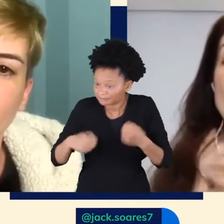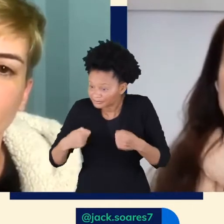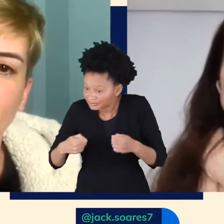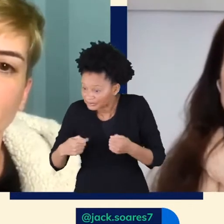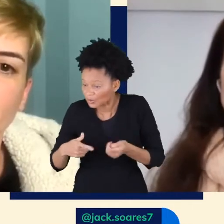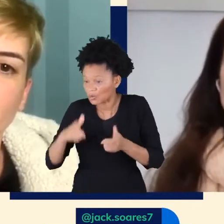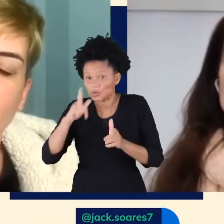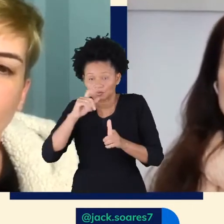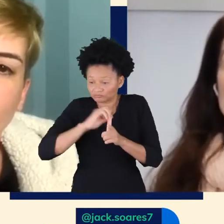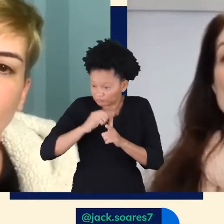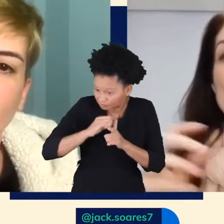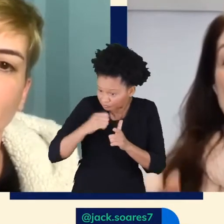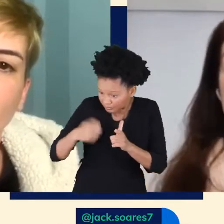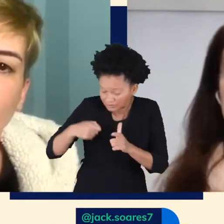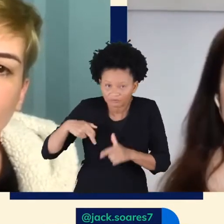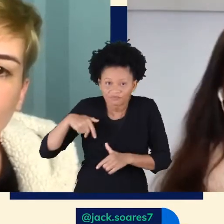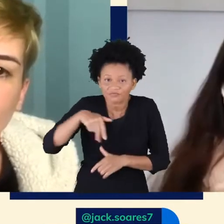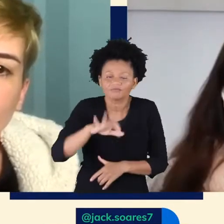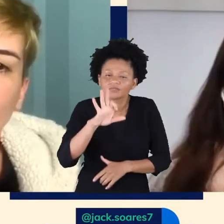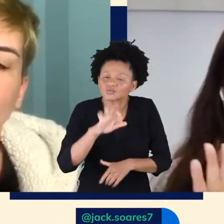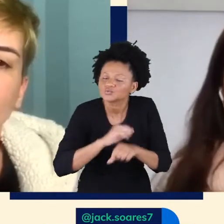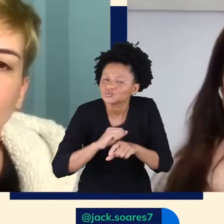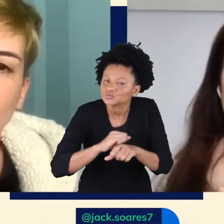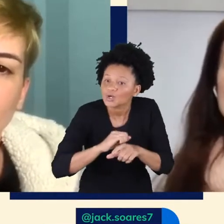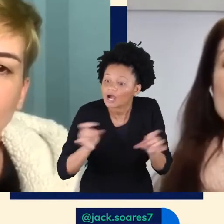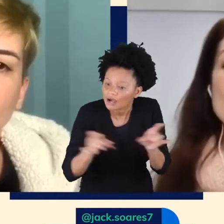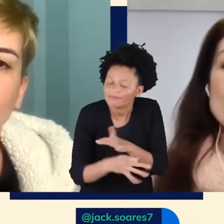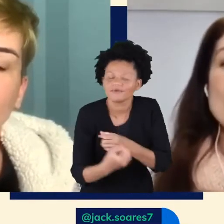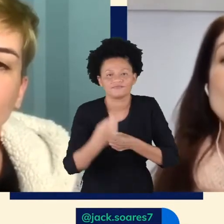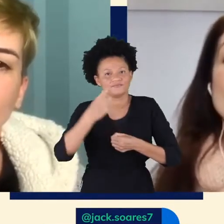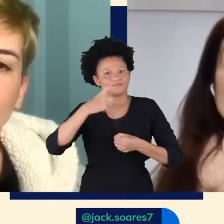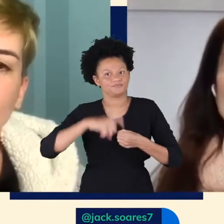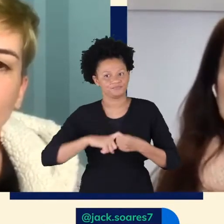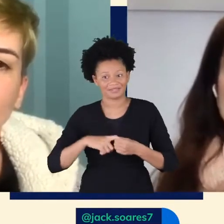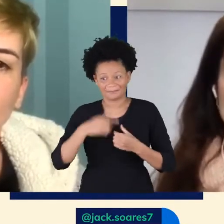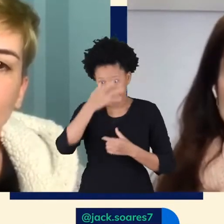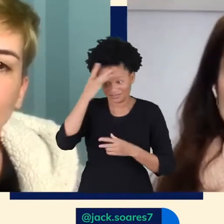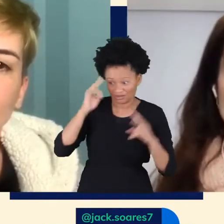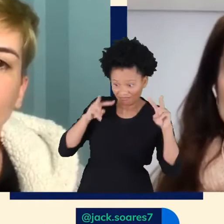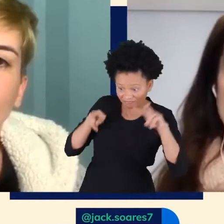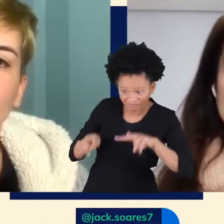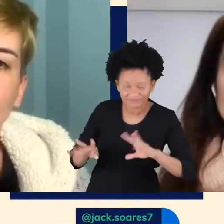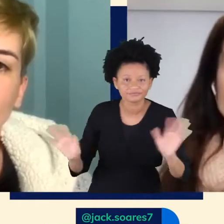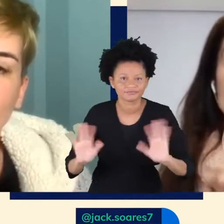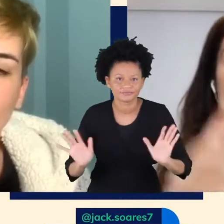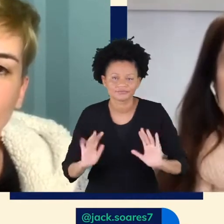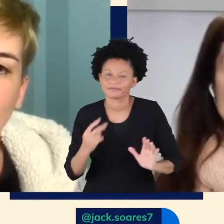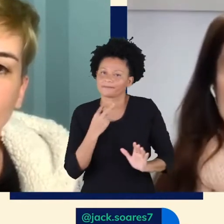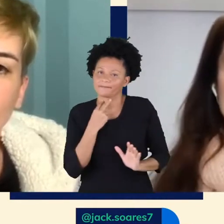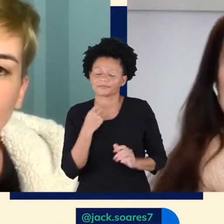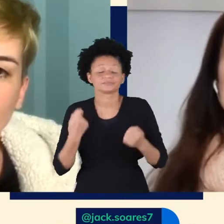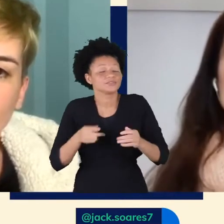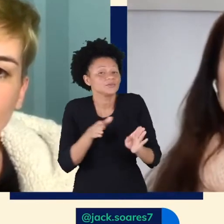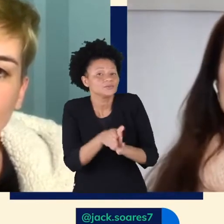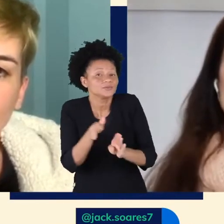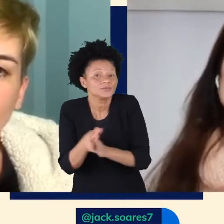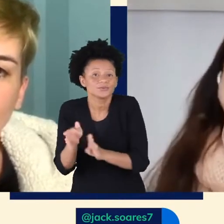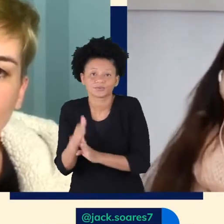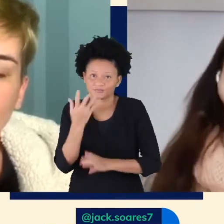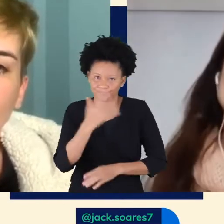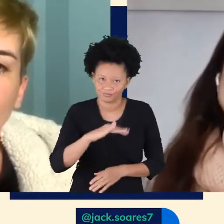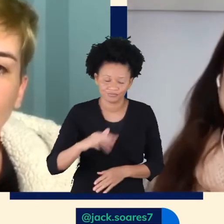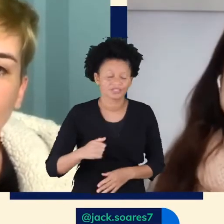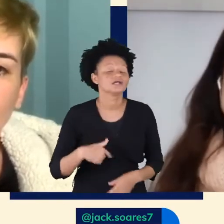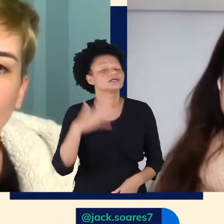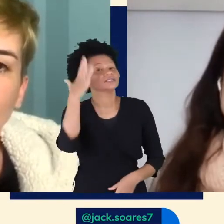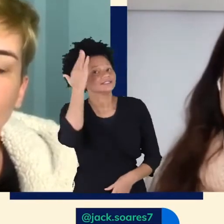precisou pegar ali na parte íntima, corre pro banheiro, vai lá, faz o que você precisa fazer e depois volta, tá? Mas em público não pode, tem